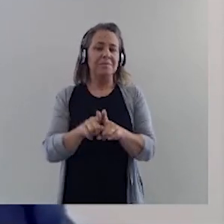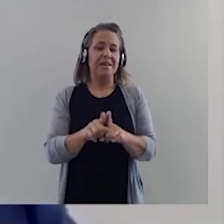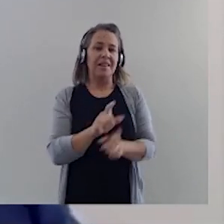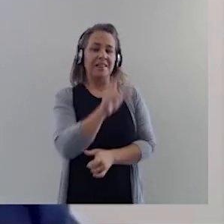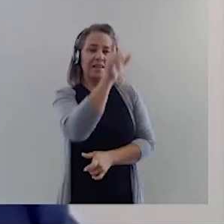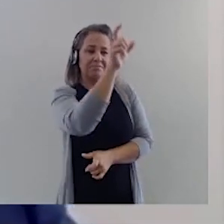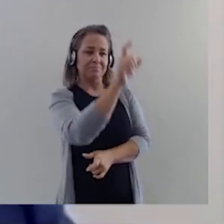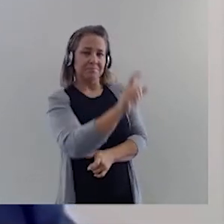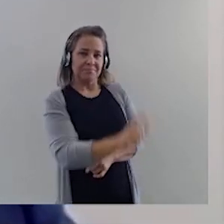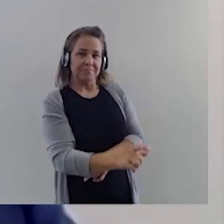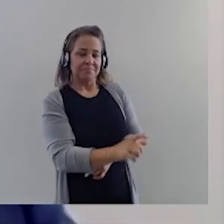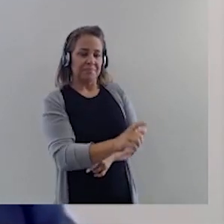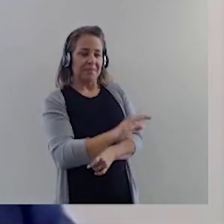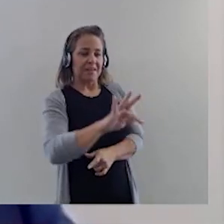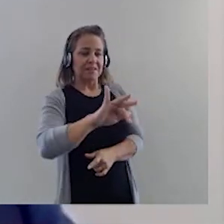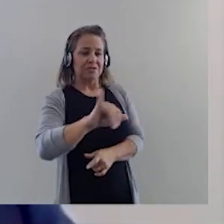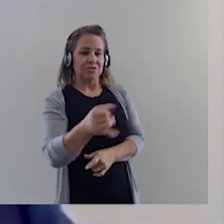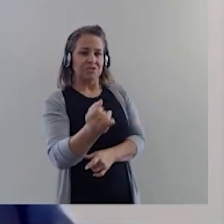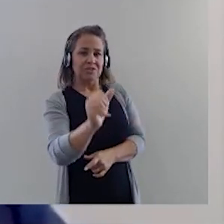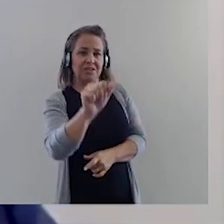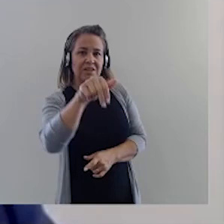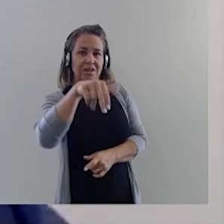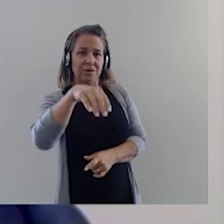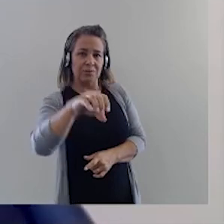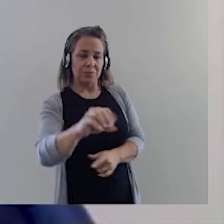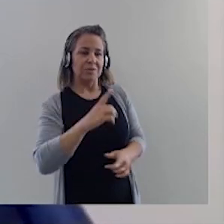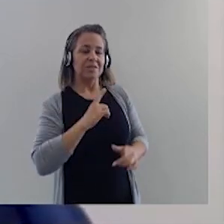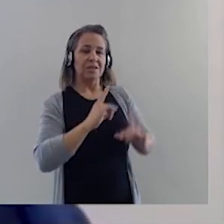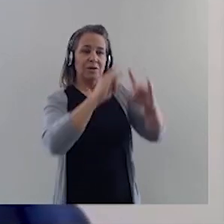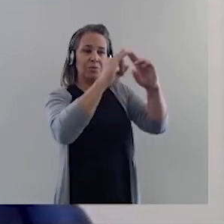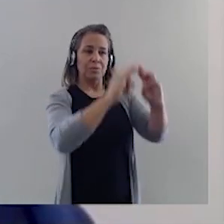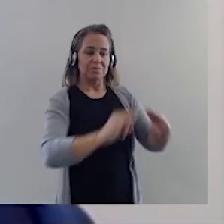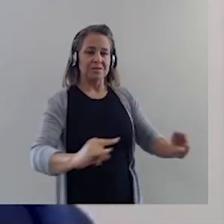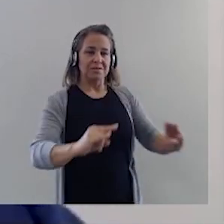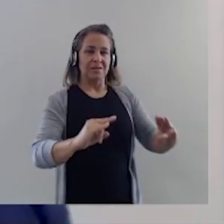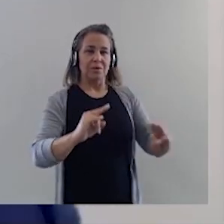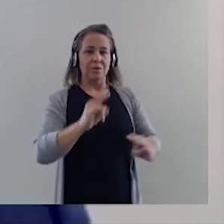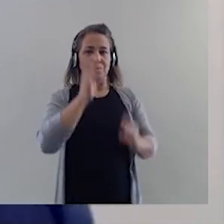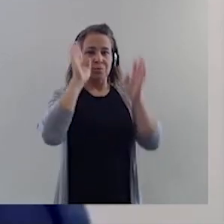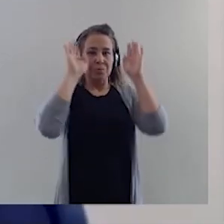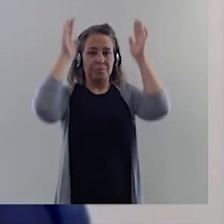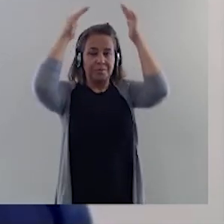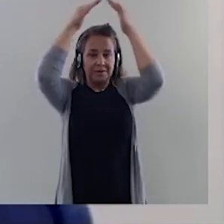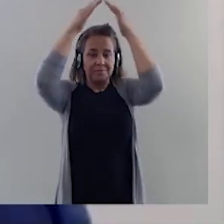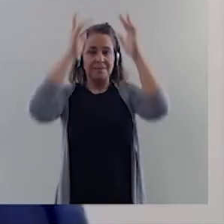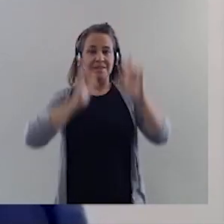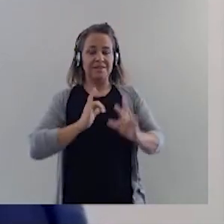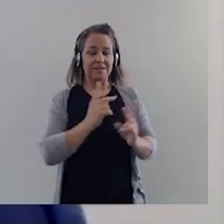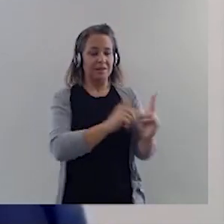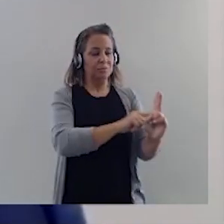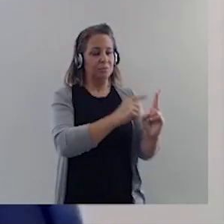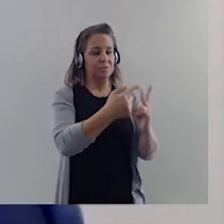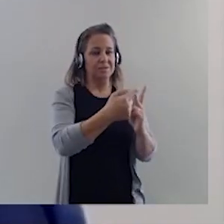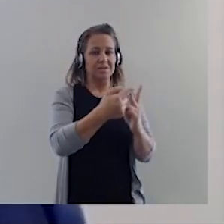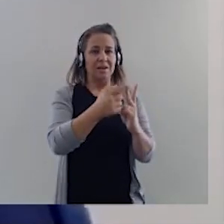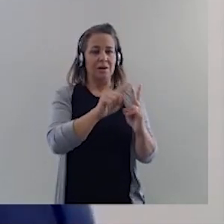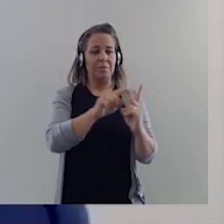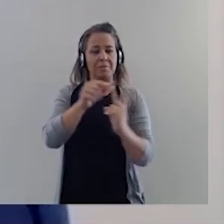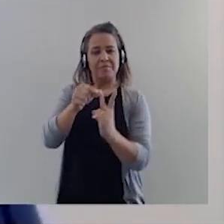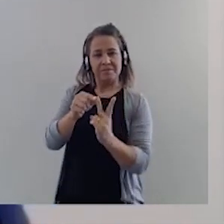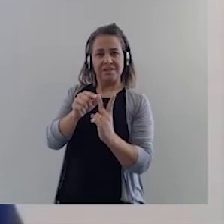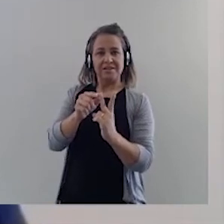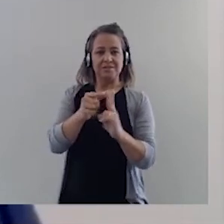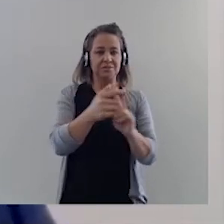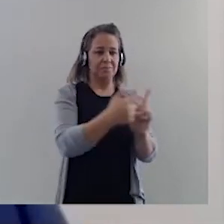estátua de Jano, né? Que fica hoje no Museu do Vaticano, e que ela tem a dupla face, uma virada para frente,